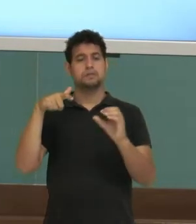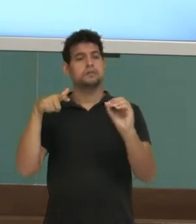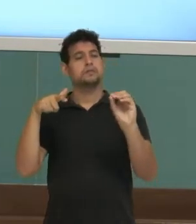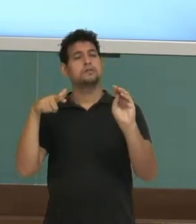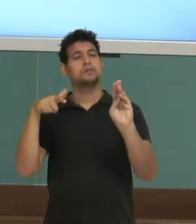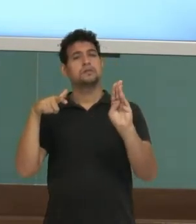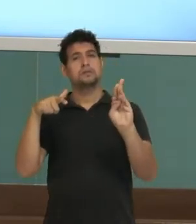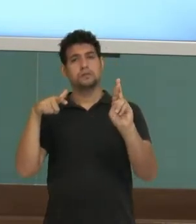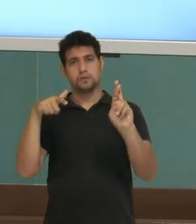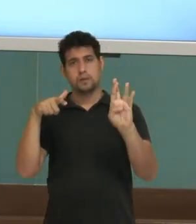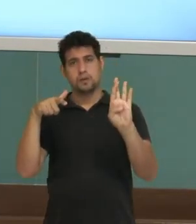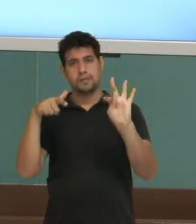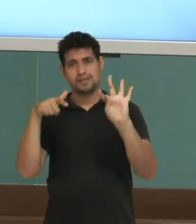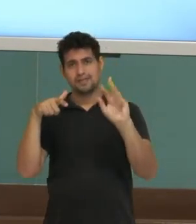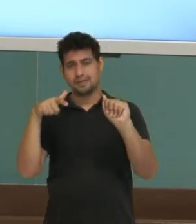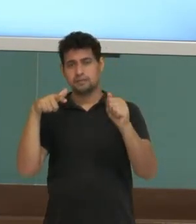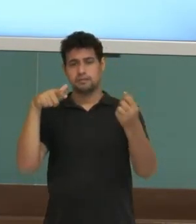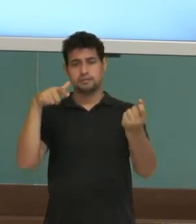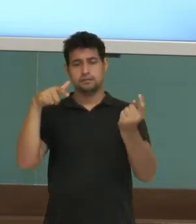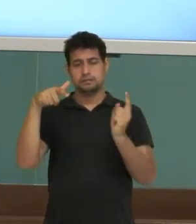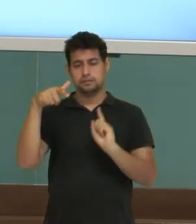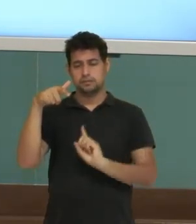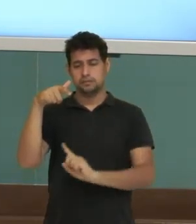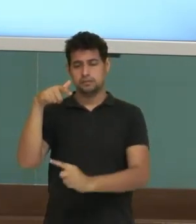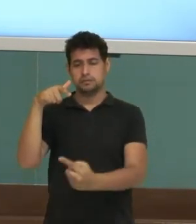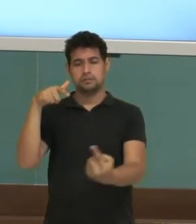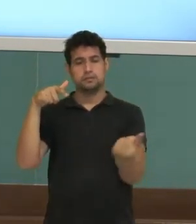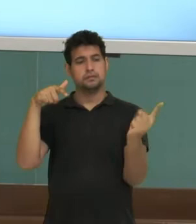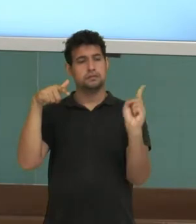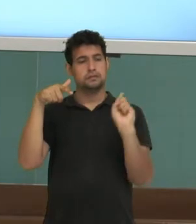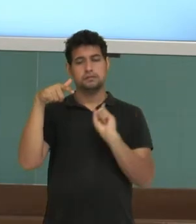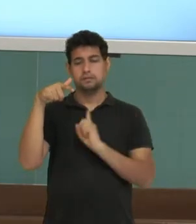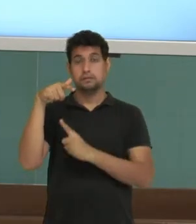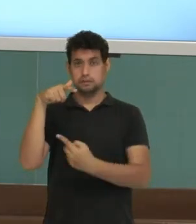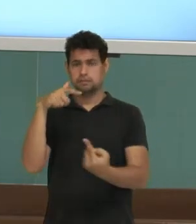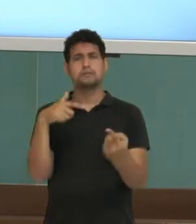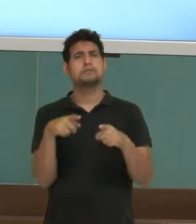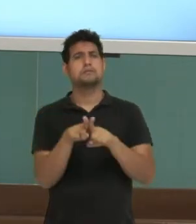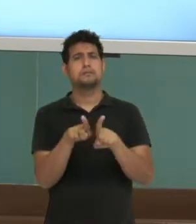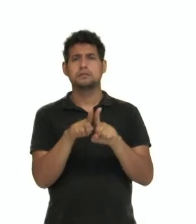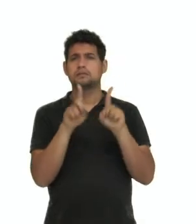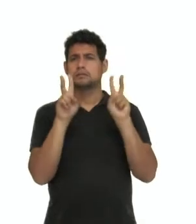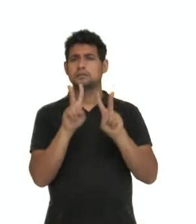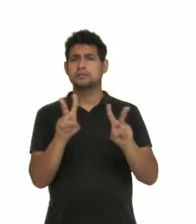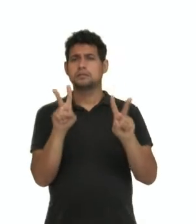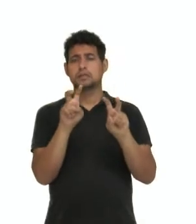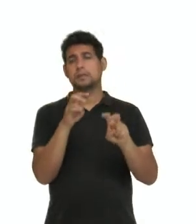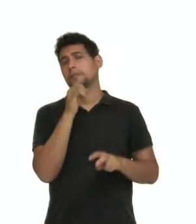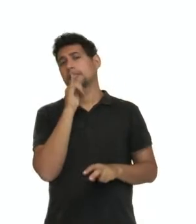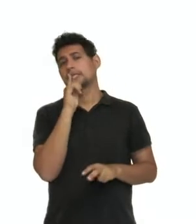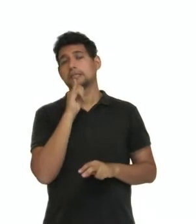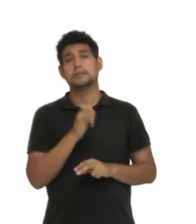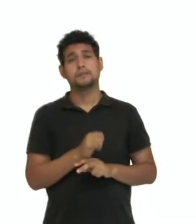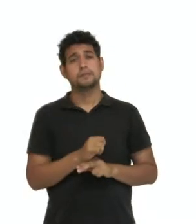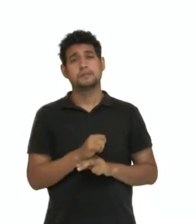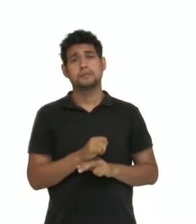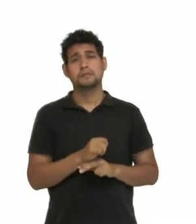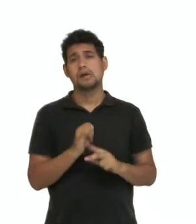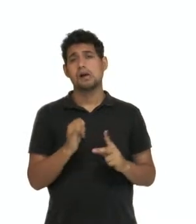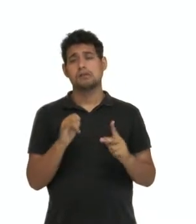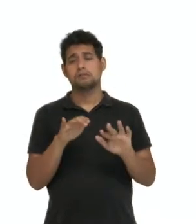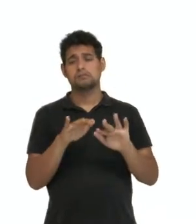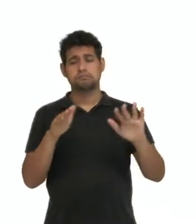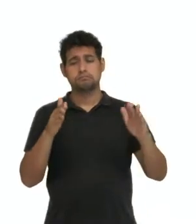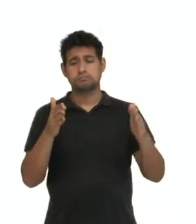linha imaginária? Então, se ela realizasse sua órbita em torno do Sol sobre, digamos, uma mesa